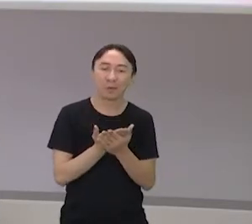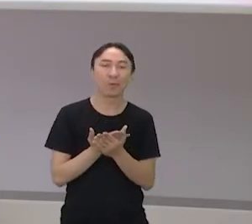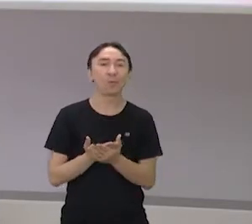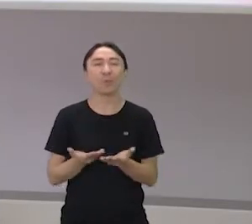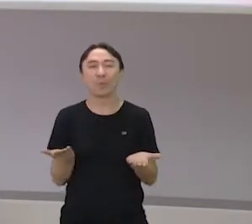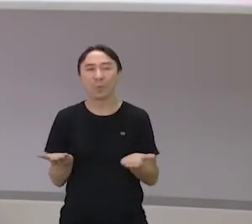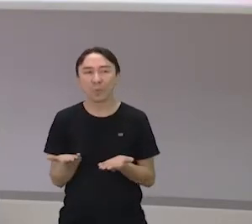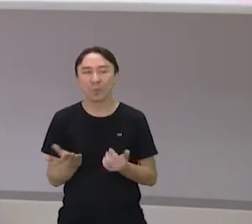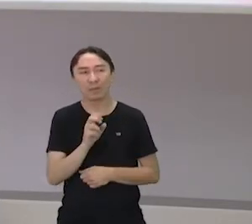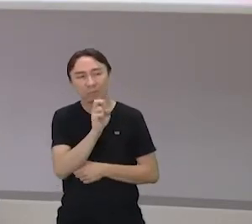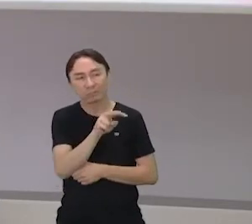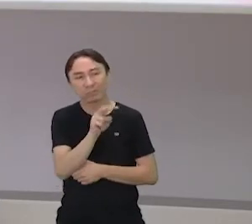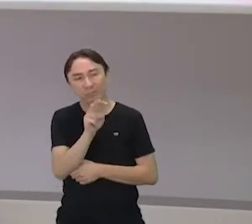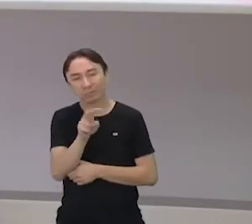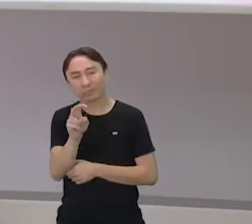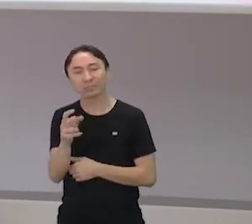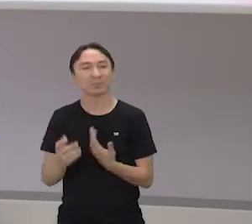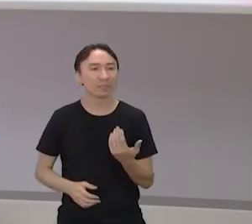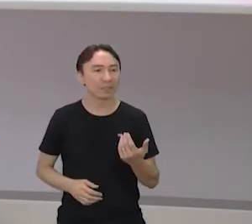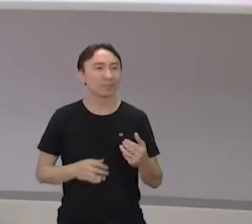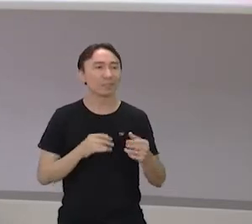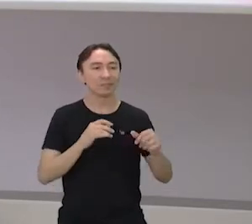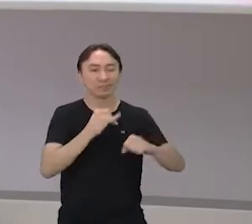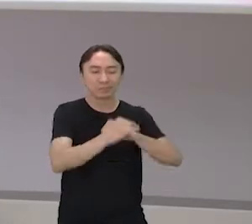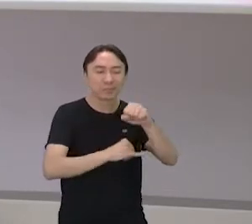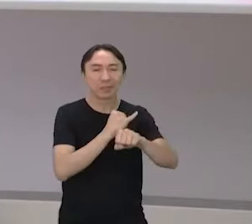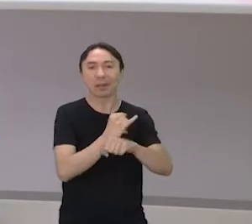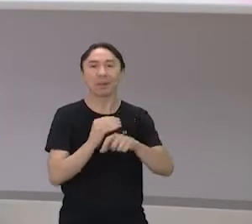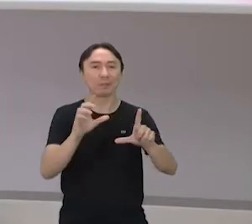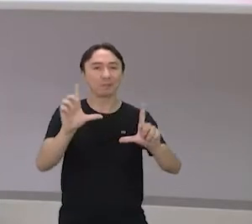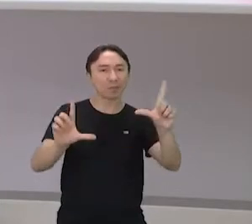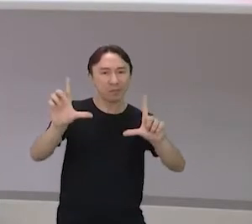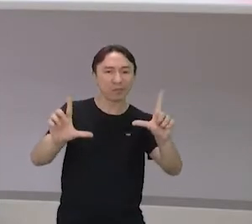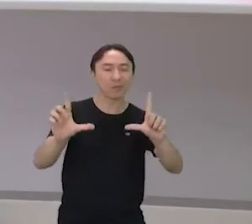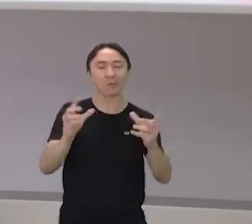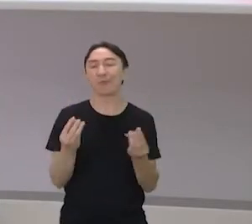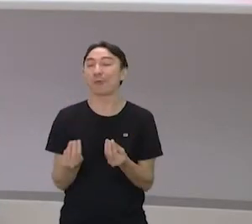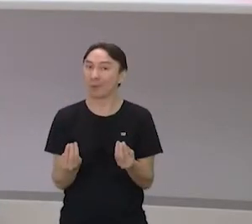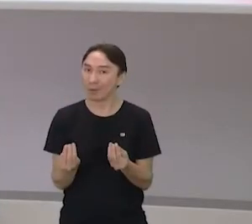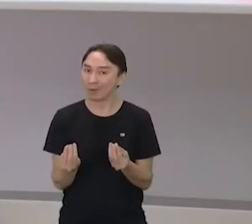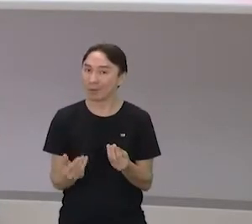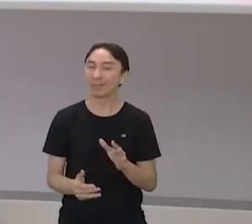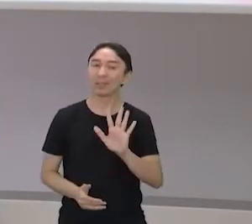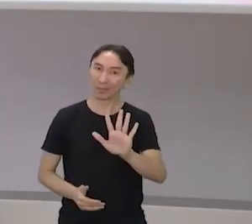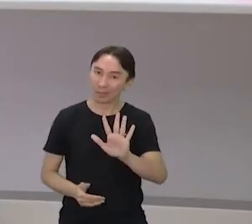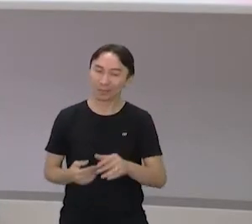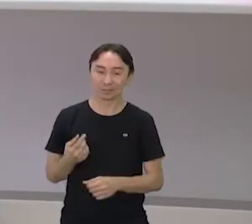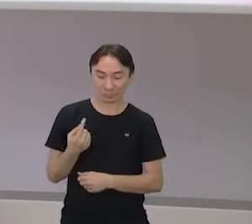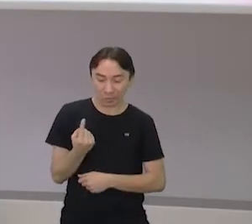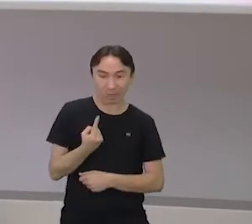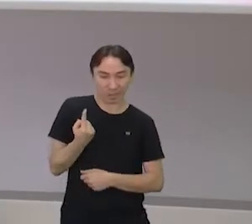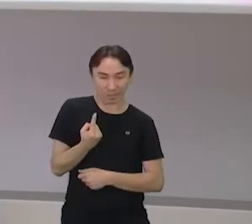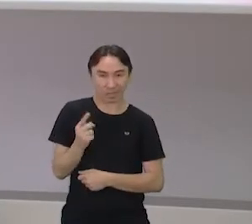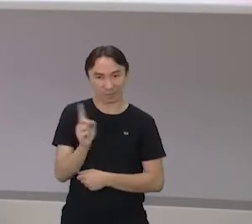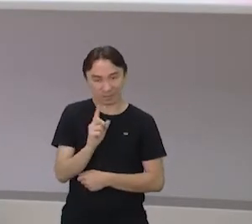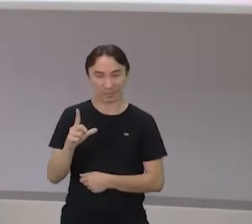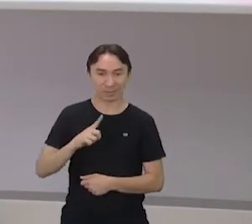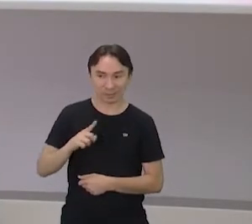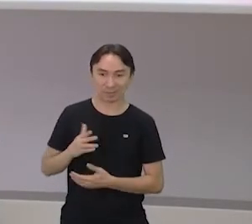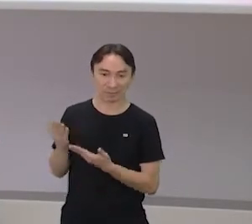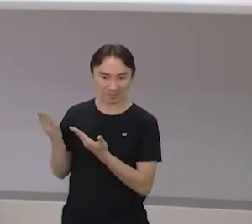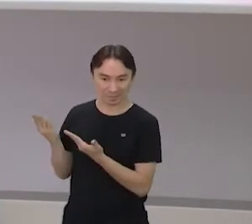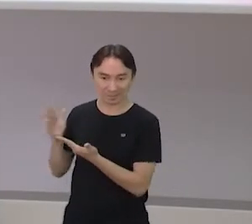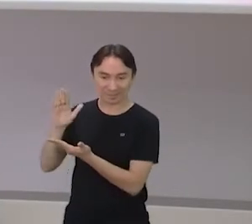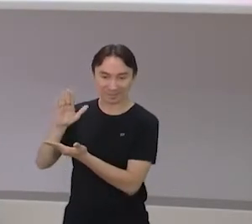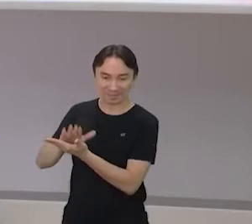a mídia em relação a algumas modalidades. Nós não estamos sozinhas, nós estamos com o Helder, nosso intérprete de